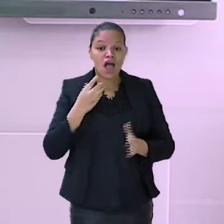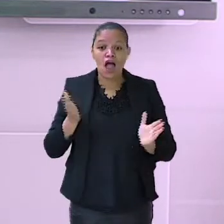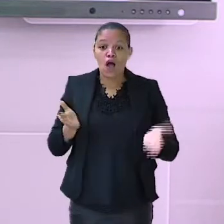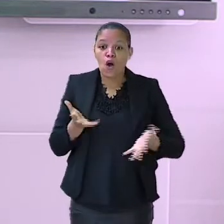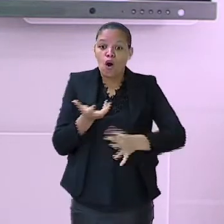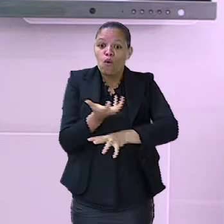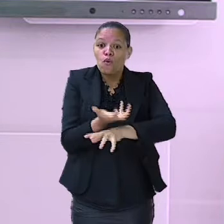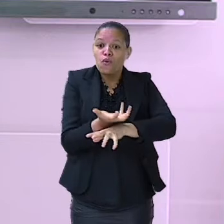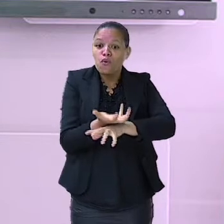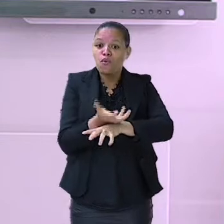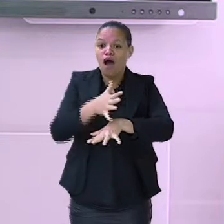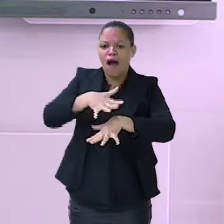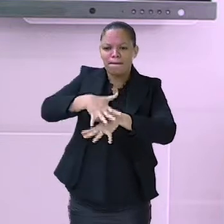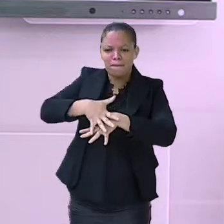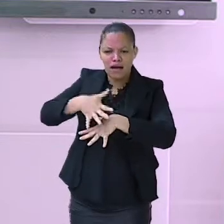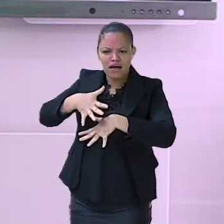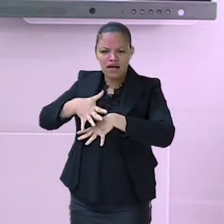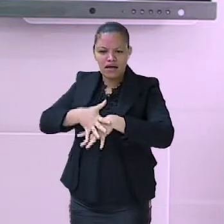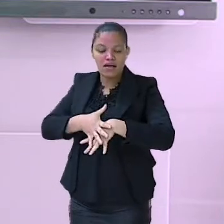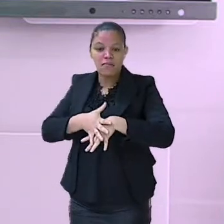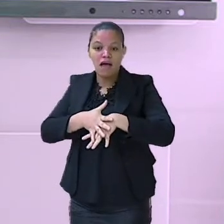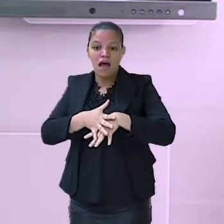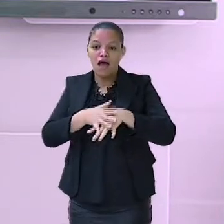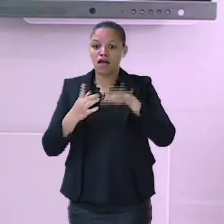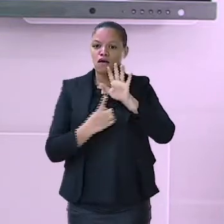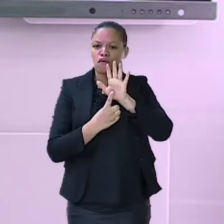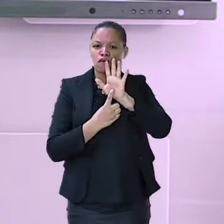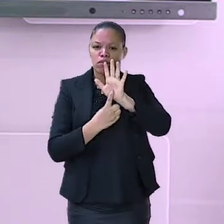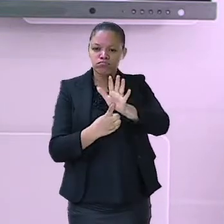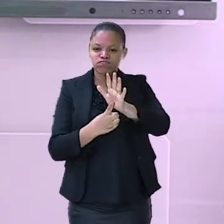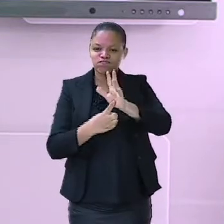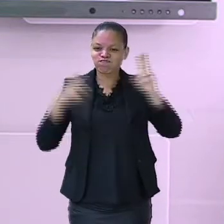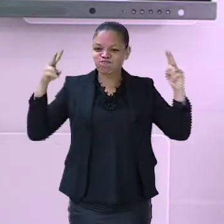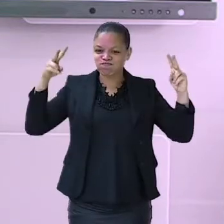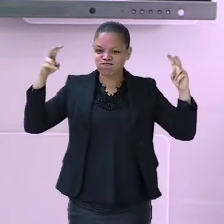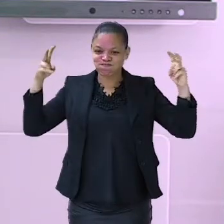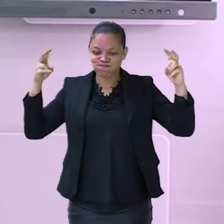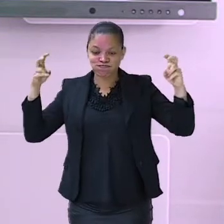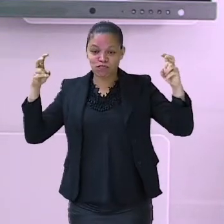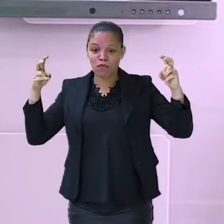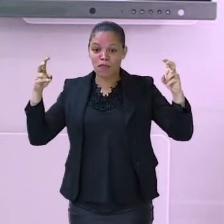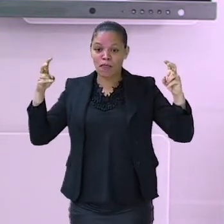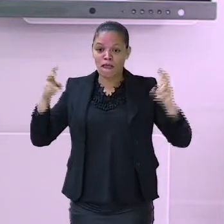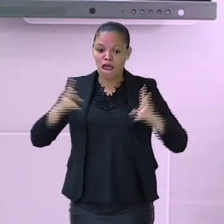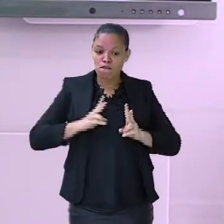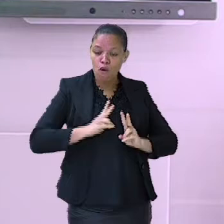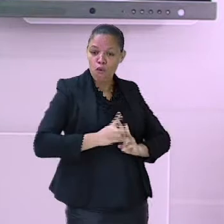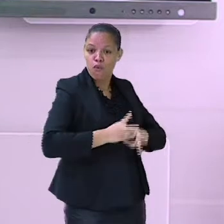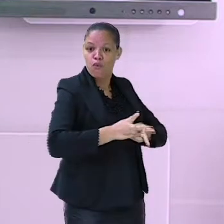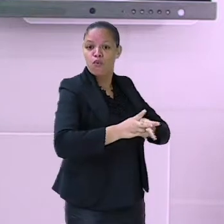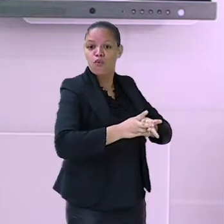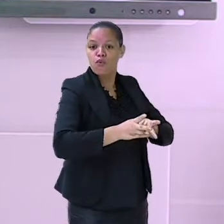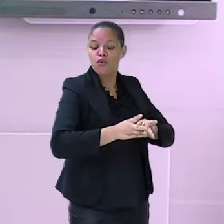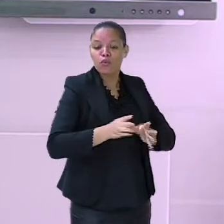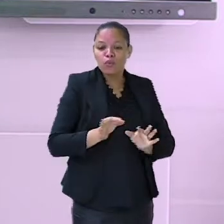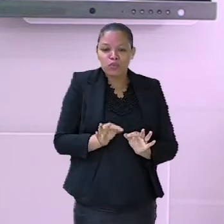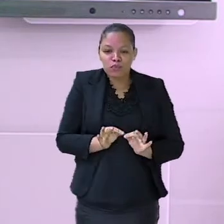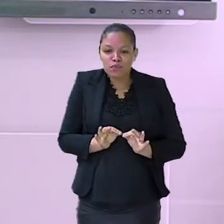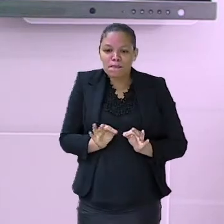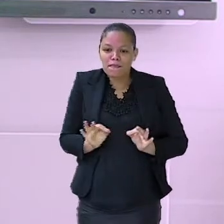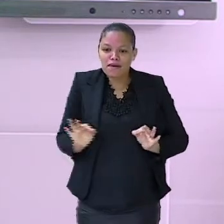de matemática. Nós vamos continuar falando um pouquinho sobre medidas e hoje vamos falar sobre medidas